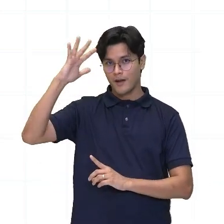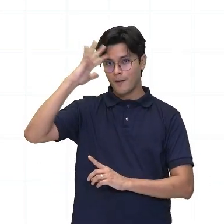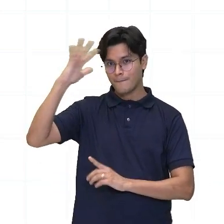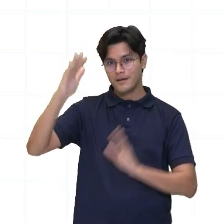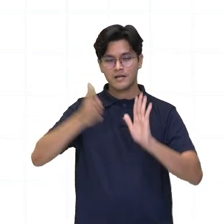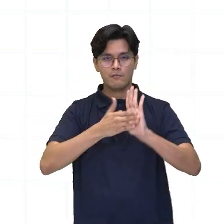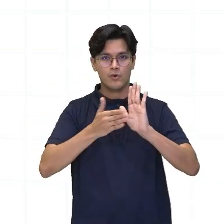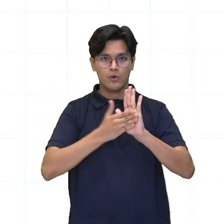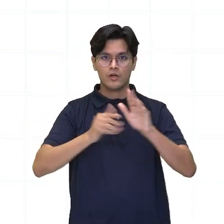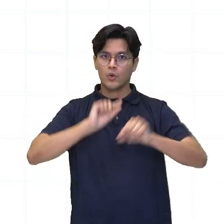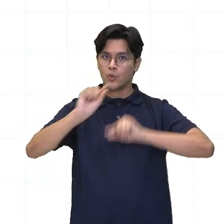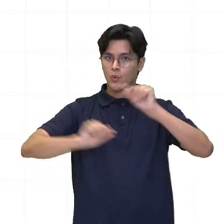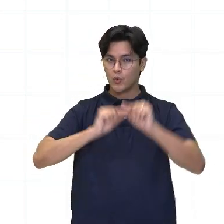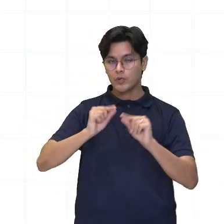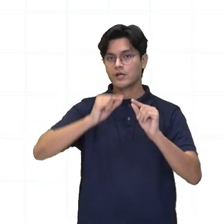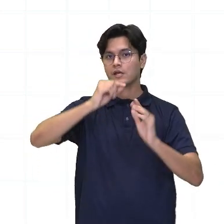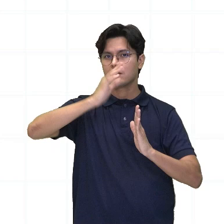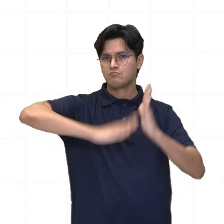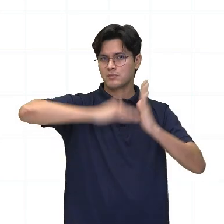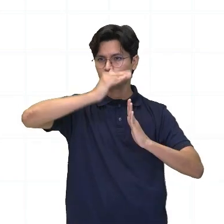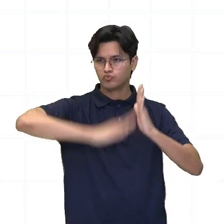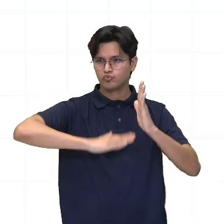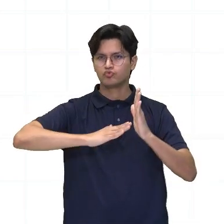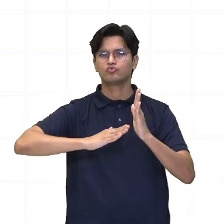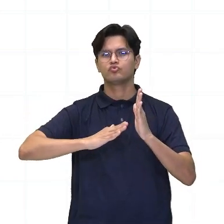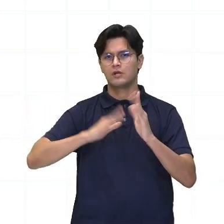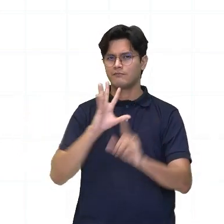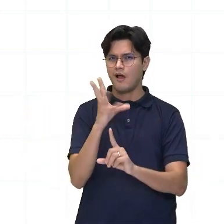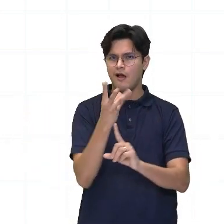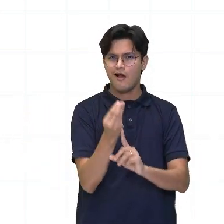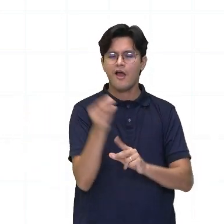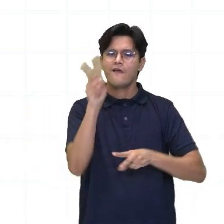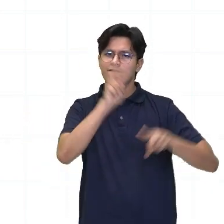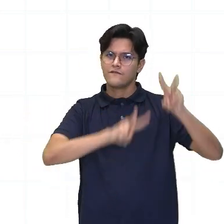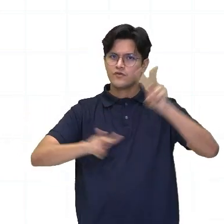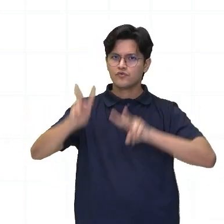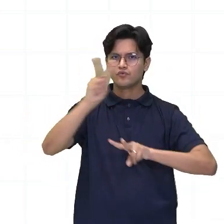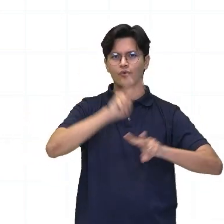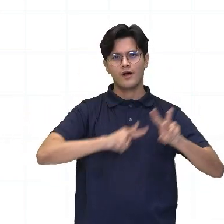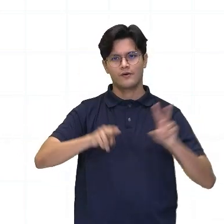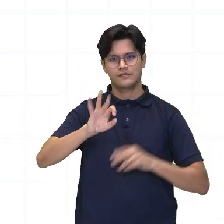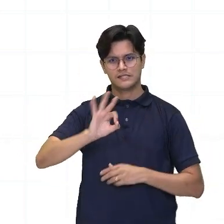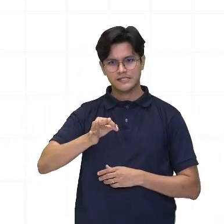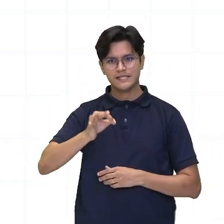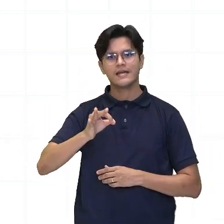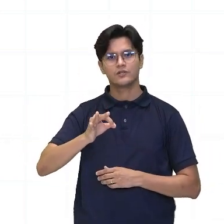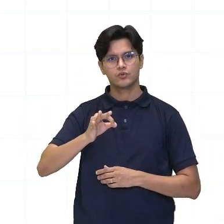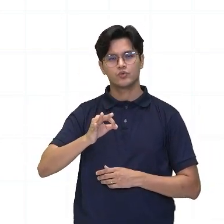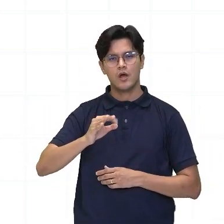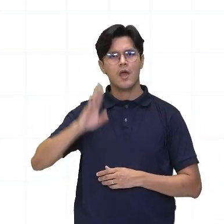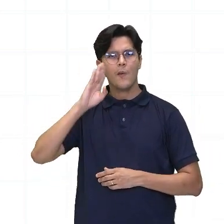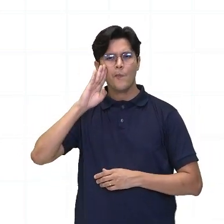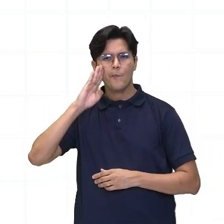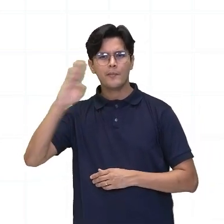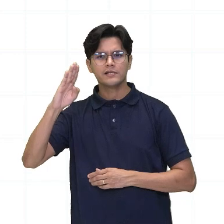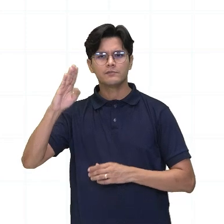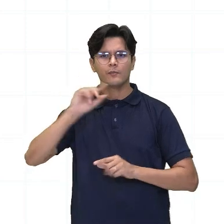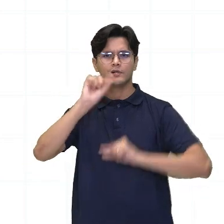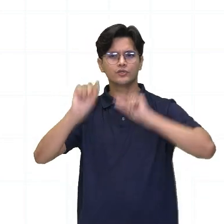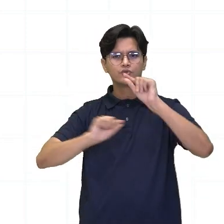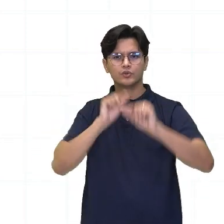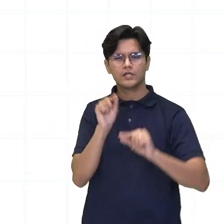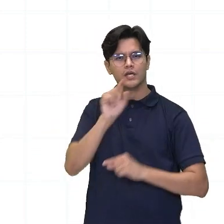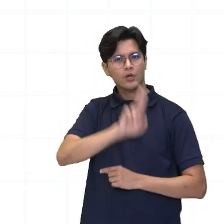obra visual, não representacional, ou seja, ela prioriza as formas abstratas